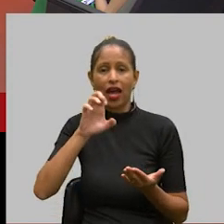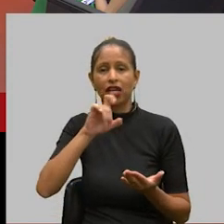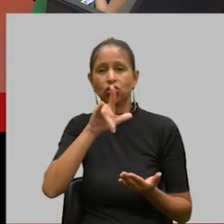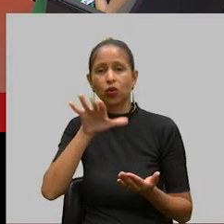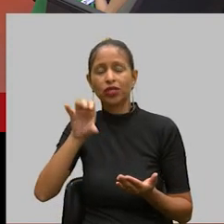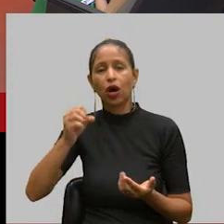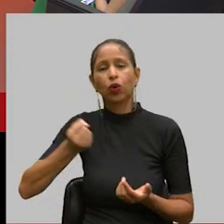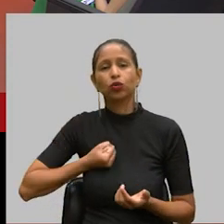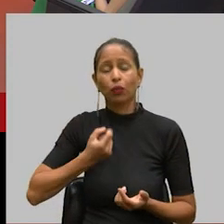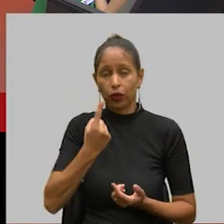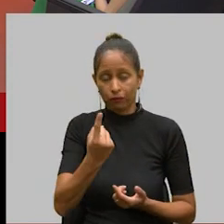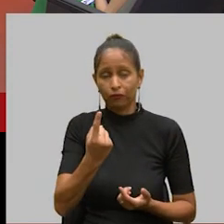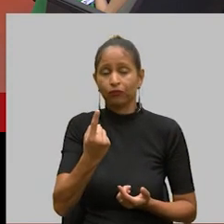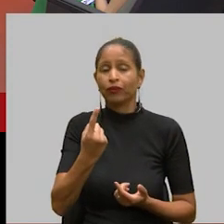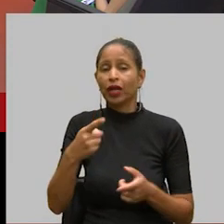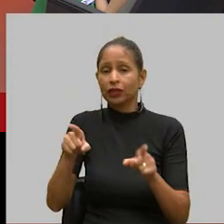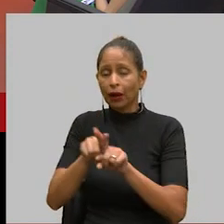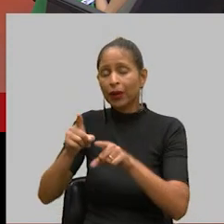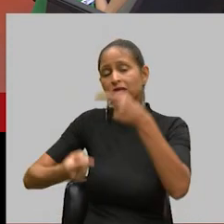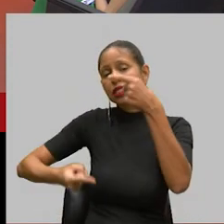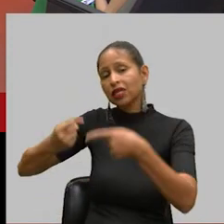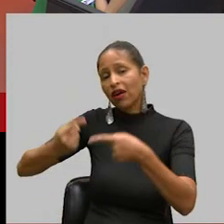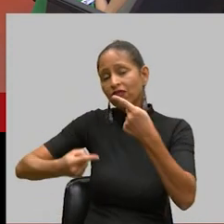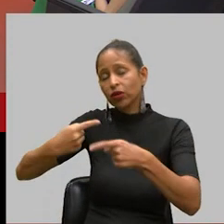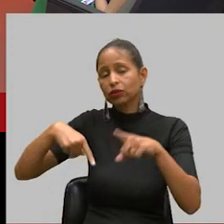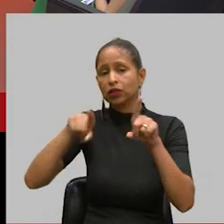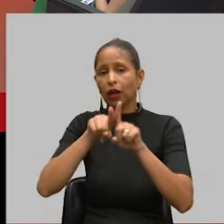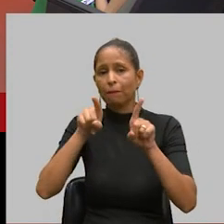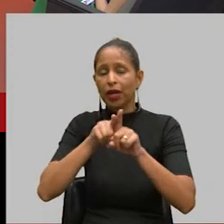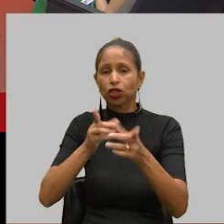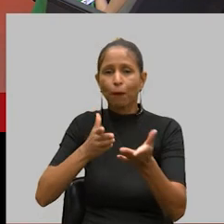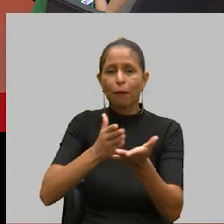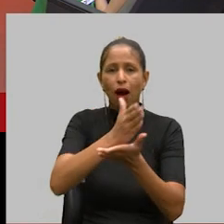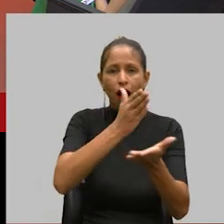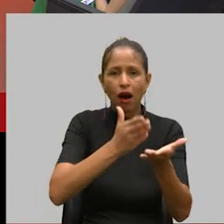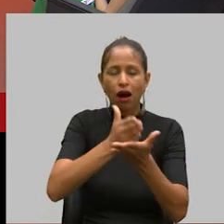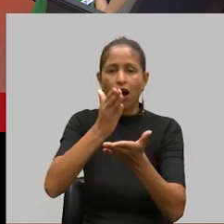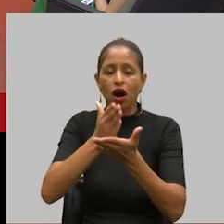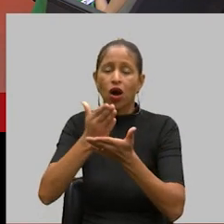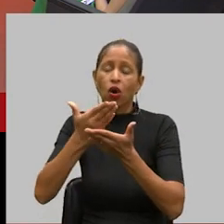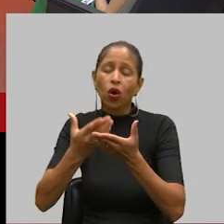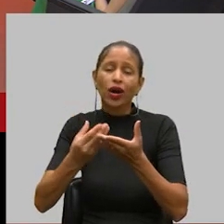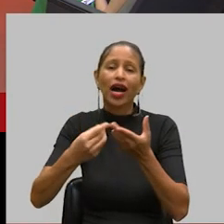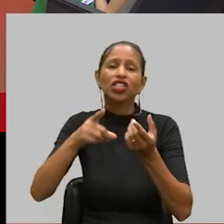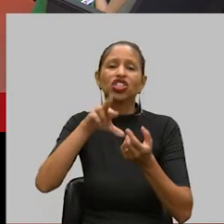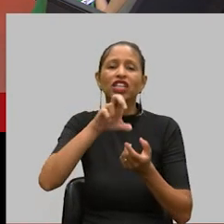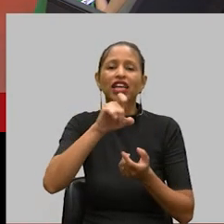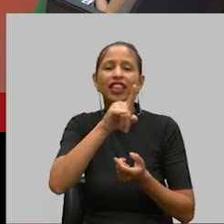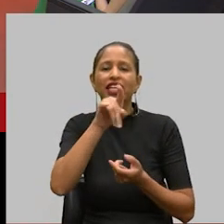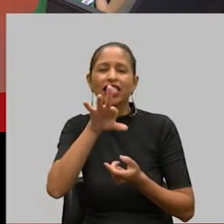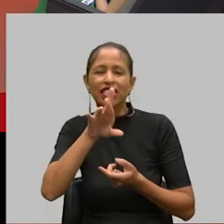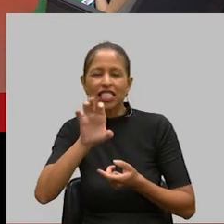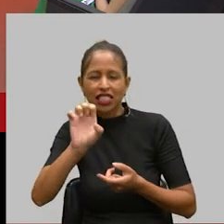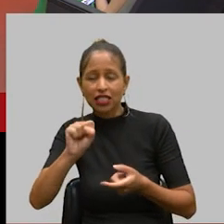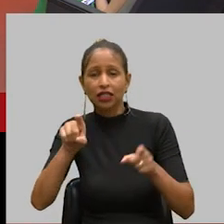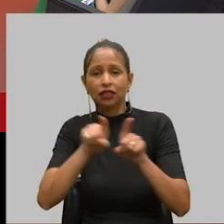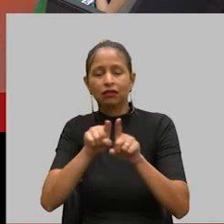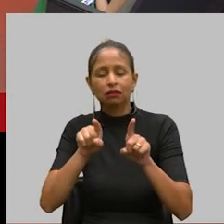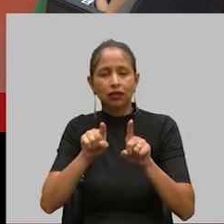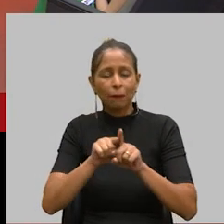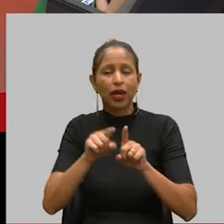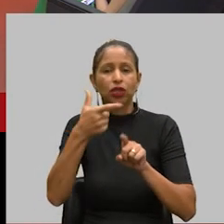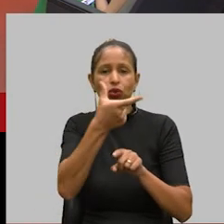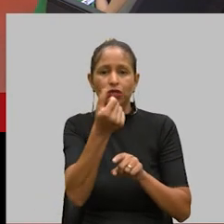um assim como temos os desafios ainda de avançar com a implementação das diretrizes operacionais e o decreto de